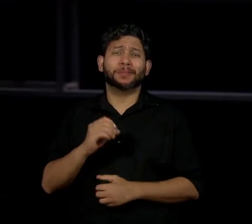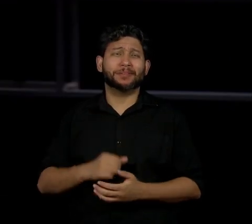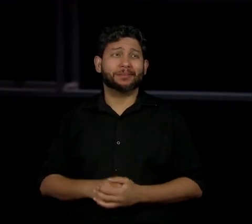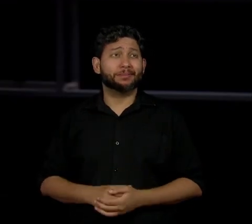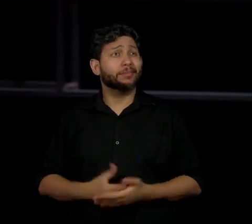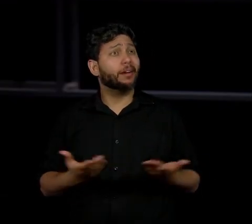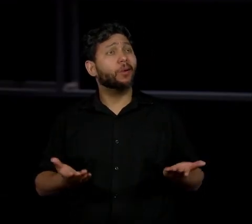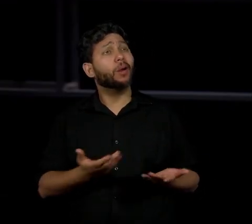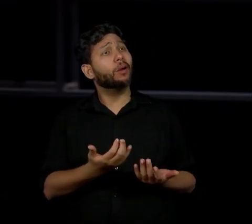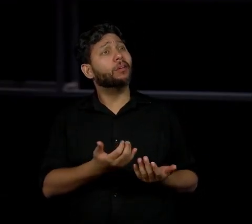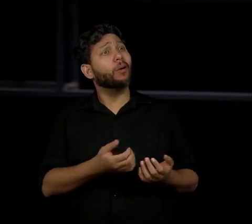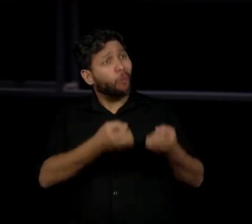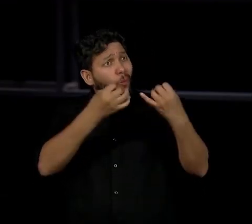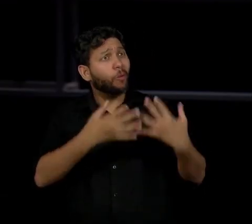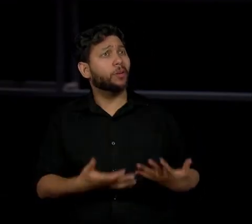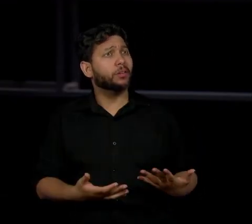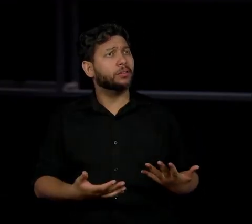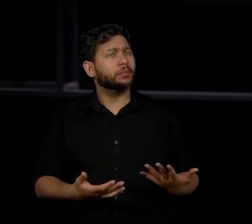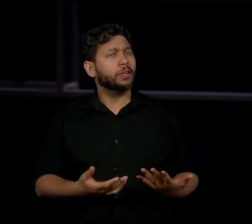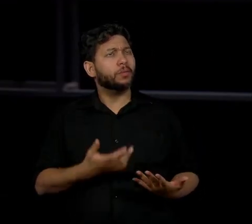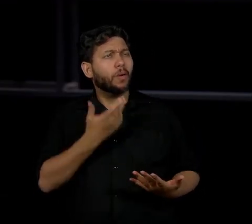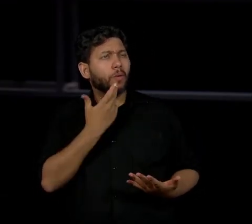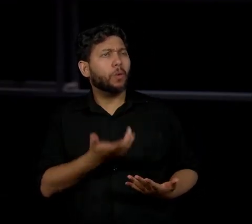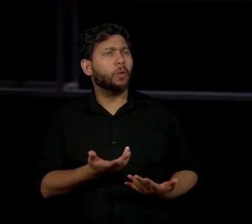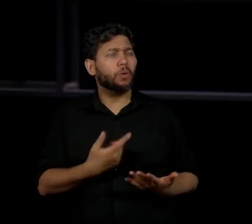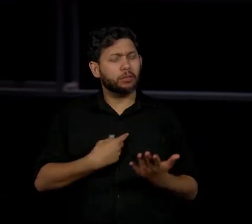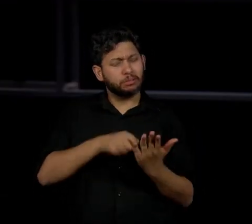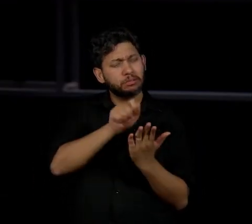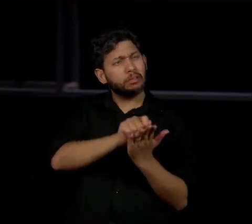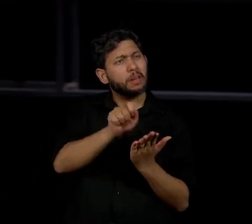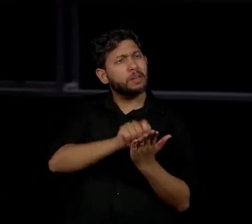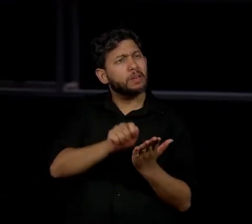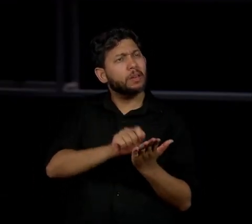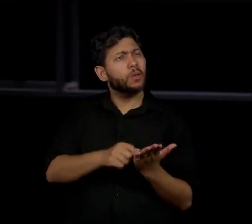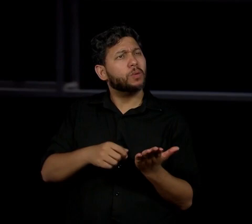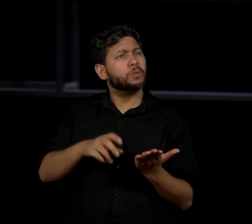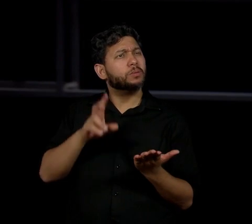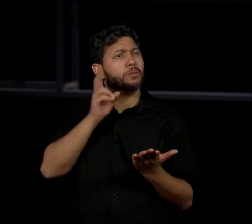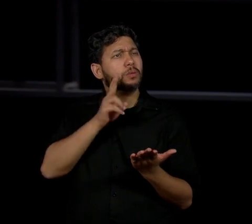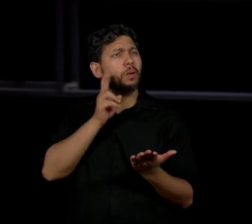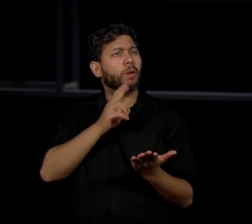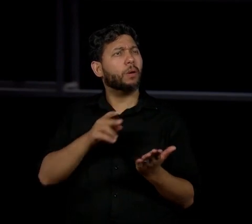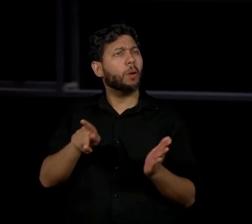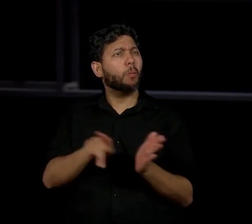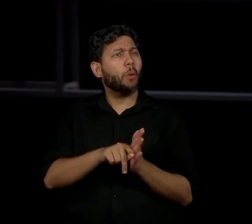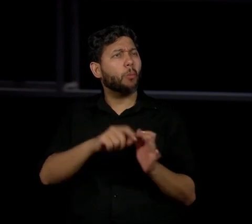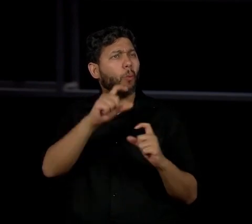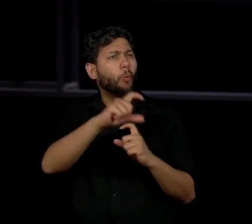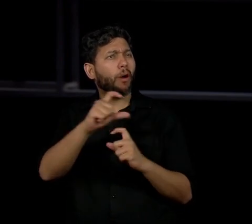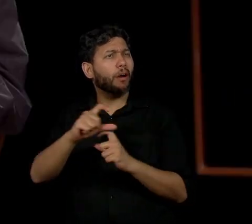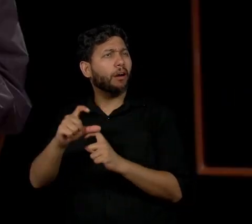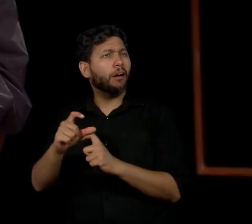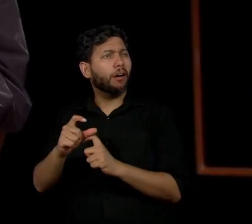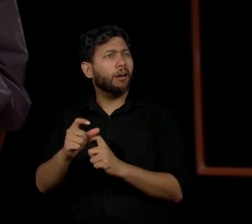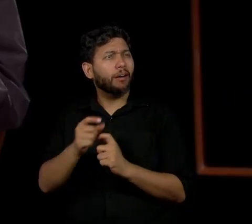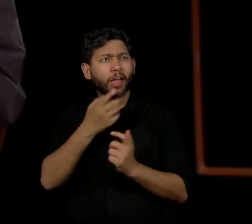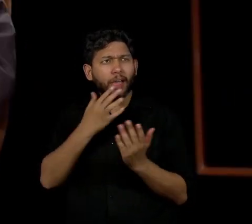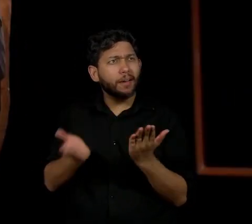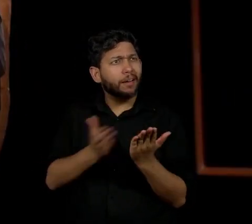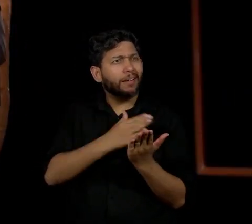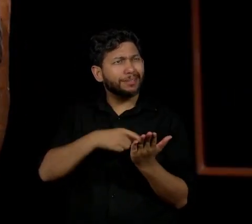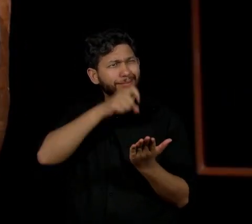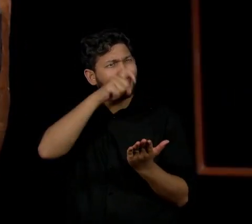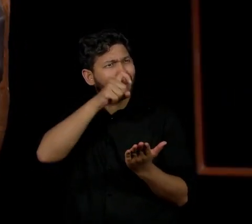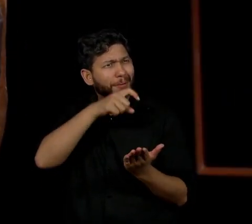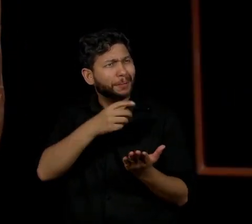contar para a gente como é que surgiu essa história, né, de escritor de histórias em quadrinhos, né, do Zé Carioca. Então, o